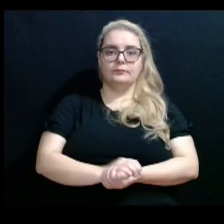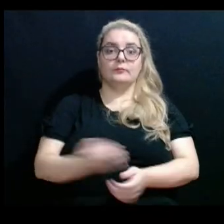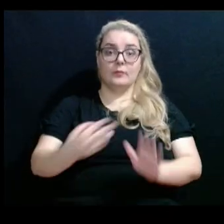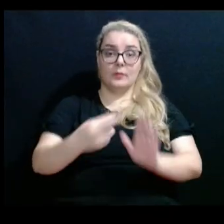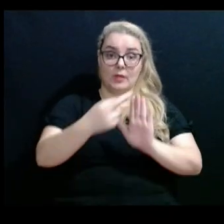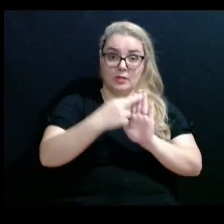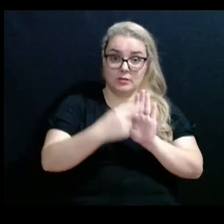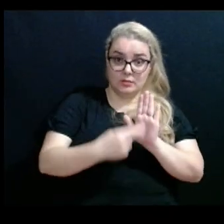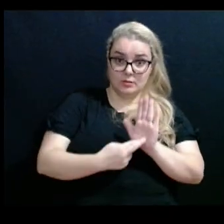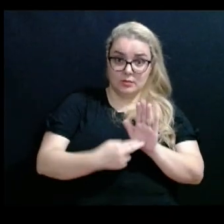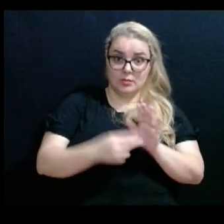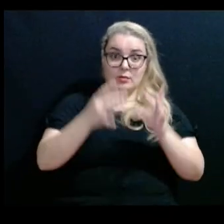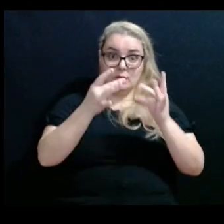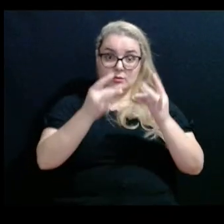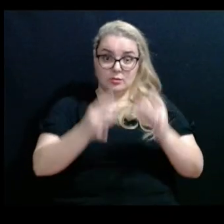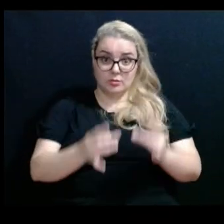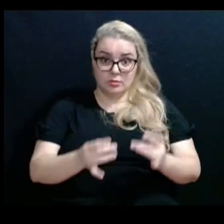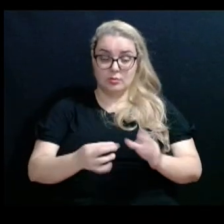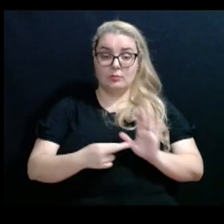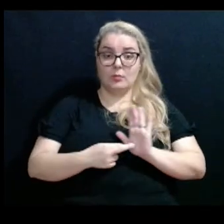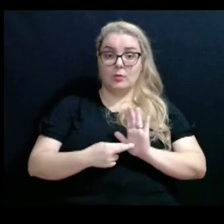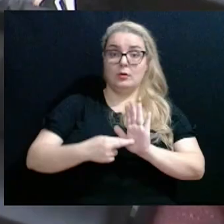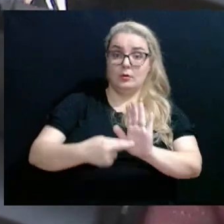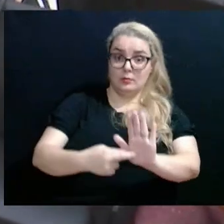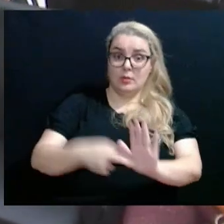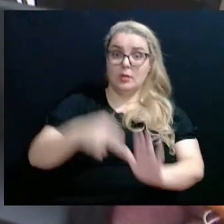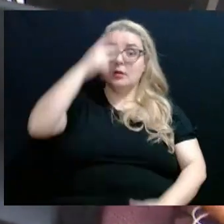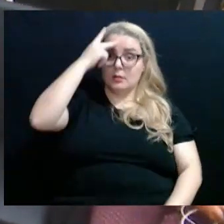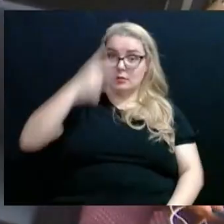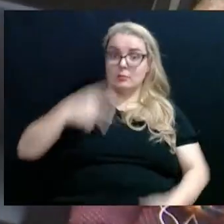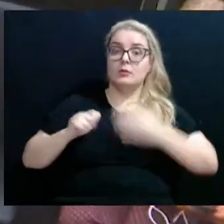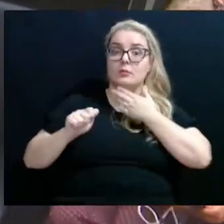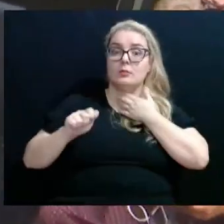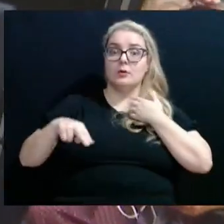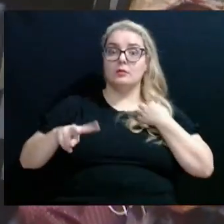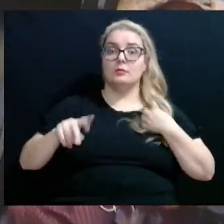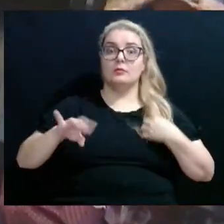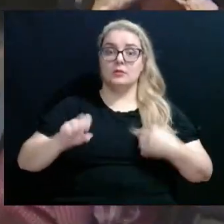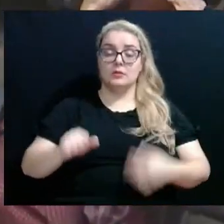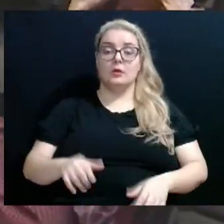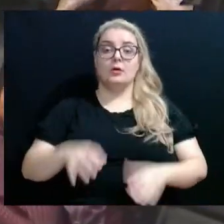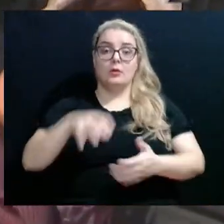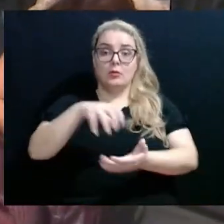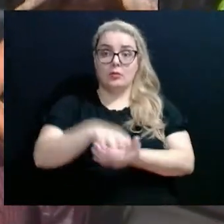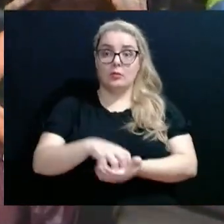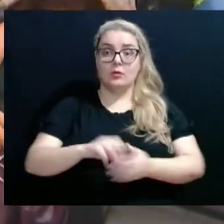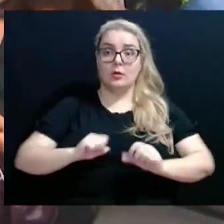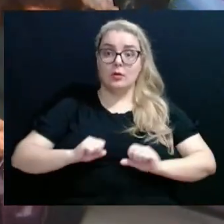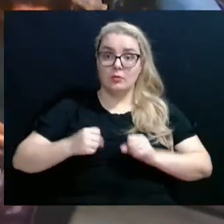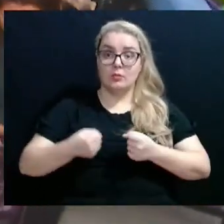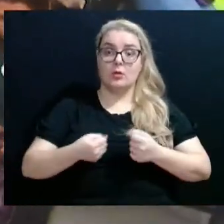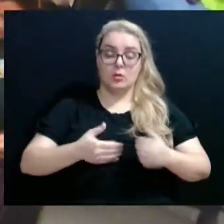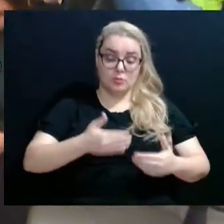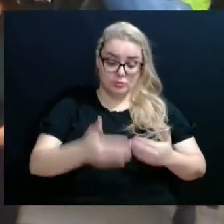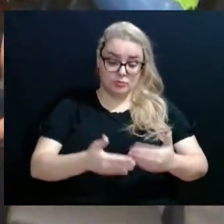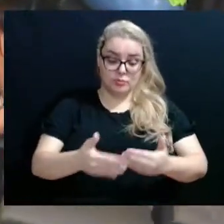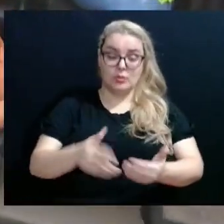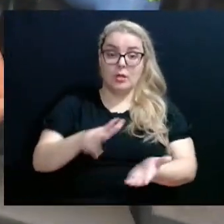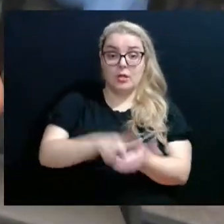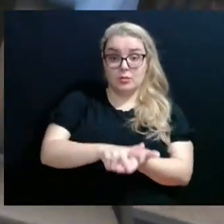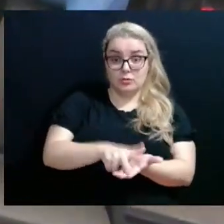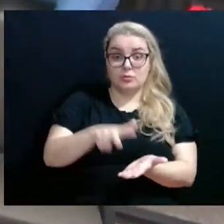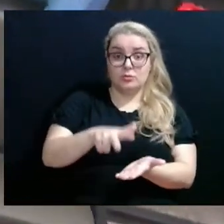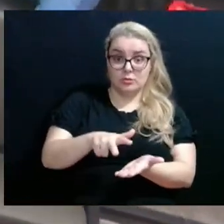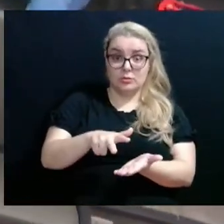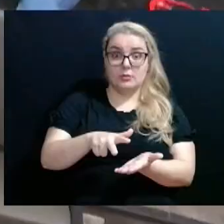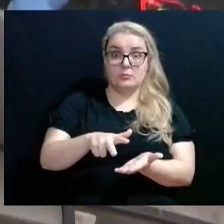foram detalhadas por representantes da própria Anvisa. O órgão reforça que o processo de regulamentação está